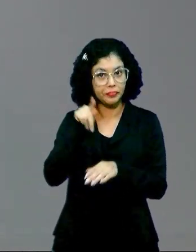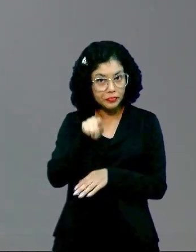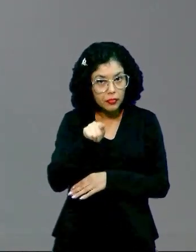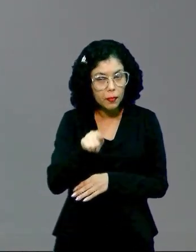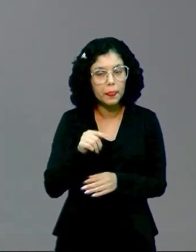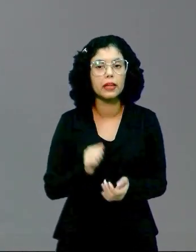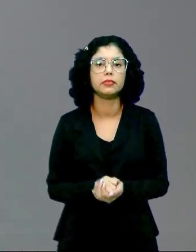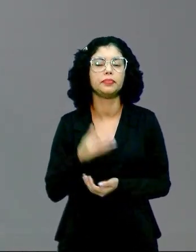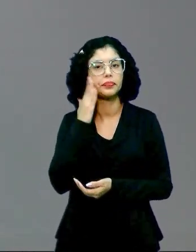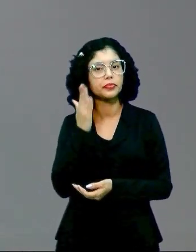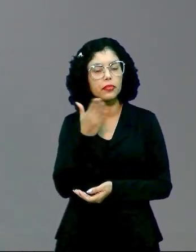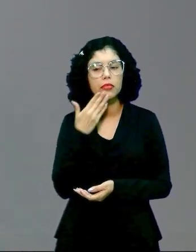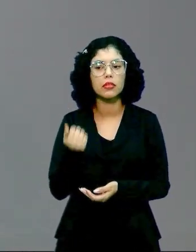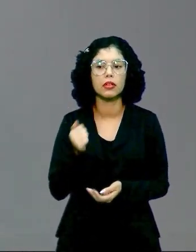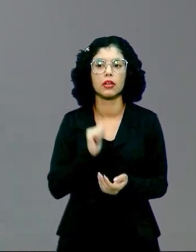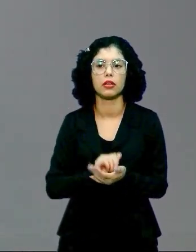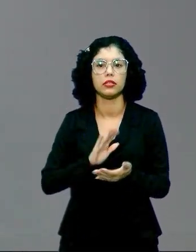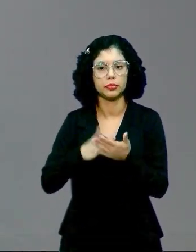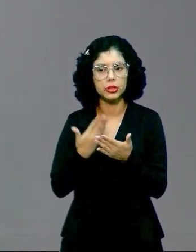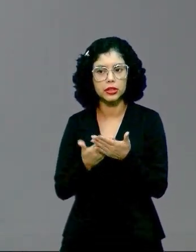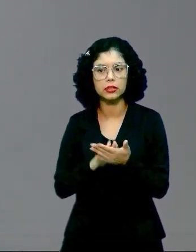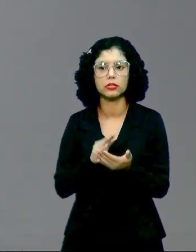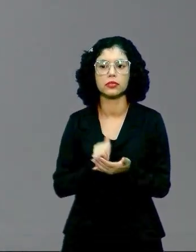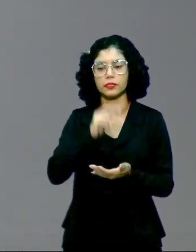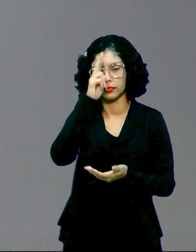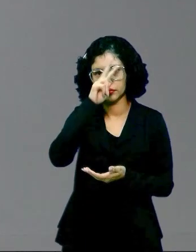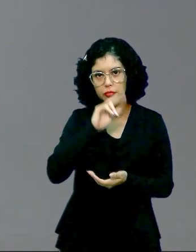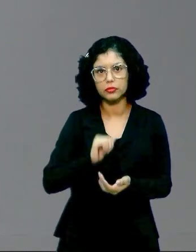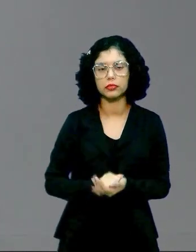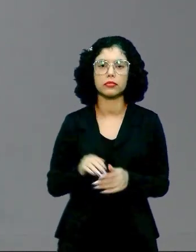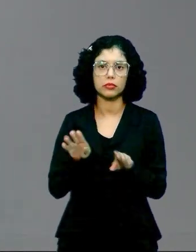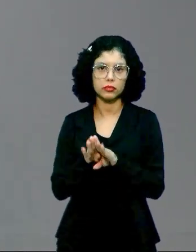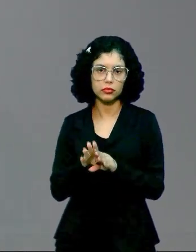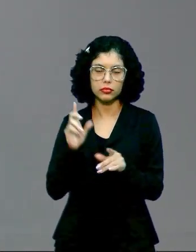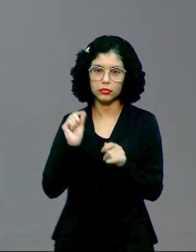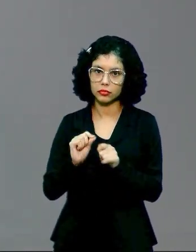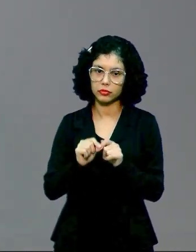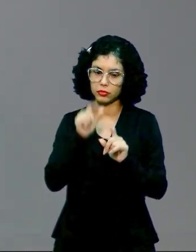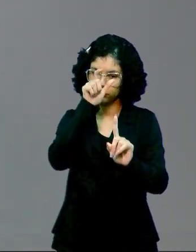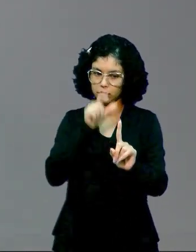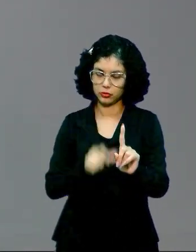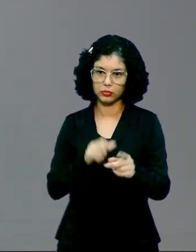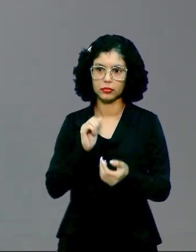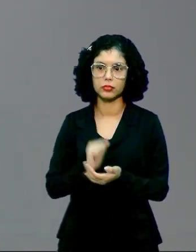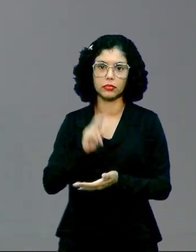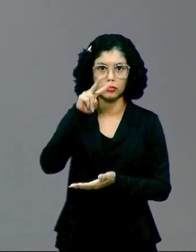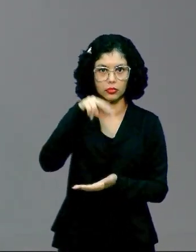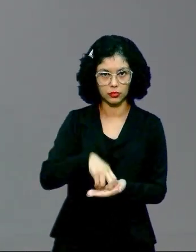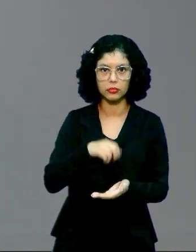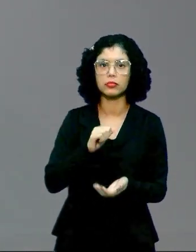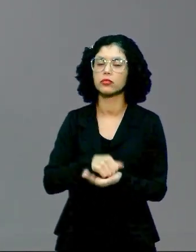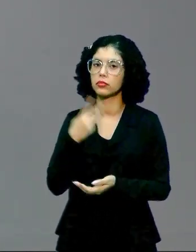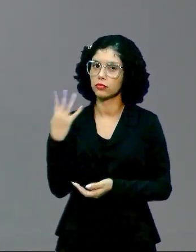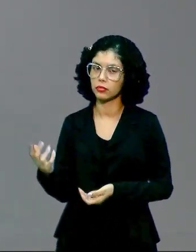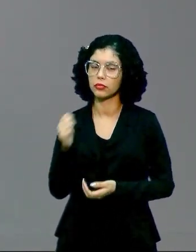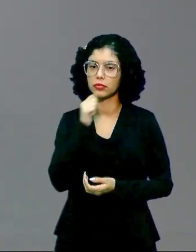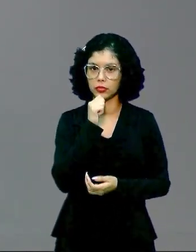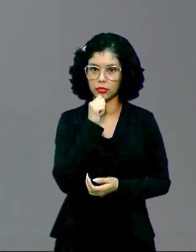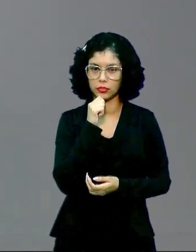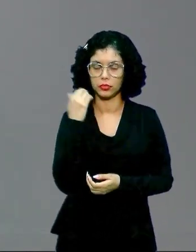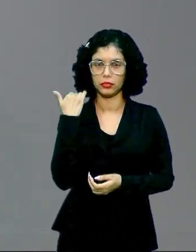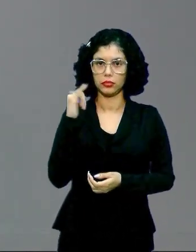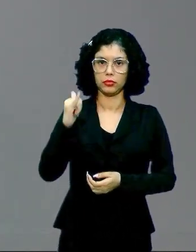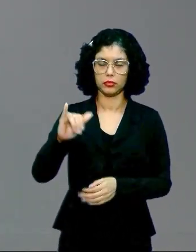você compreender a questão e interpretar. Lembra que o modelo de Bohr ele faz referência ao salto quântico. O elétron ele